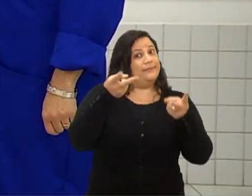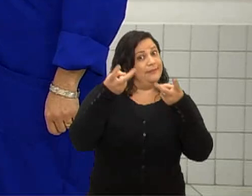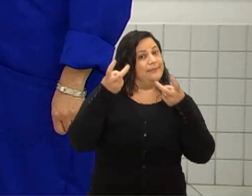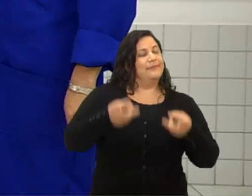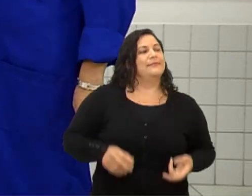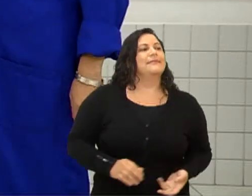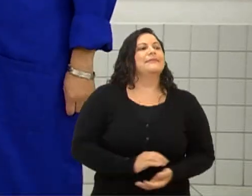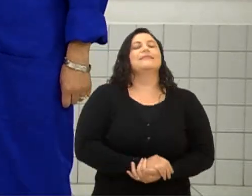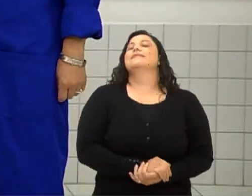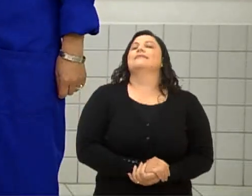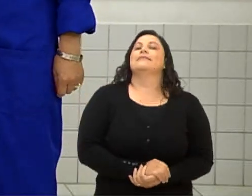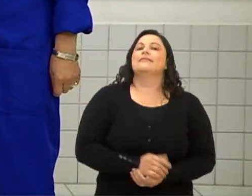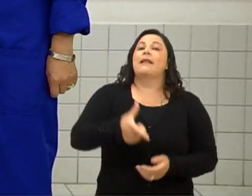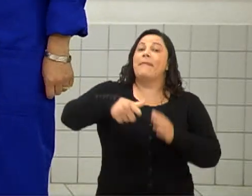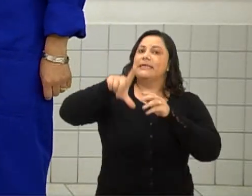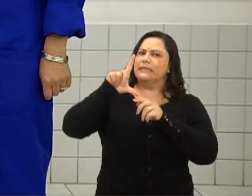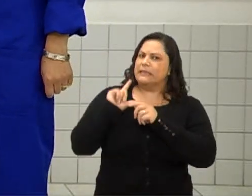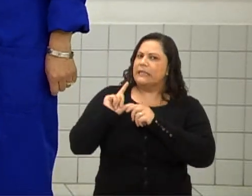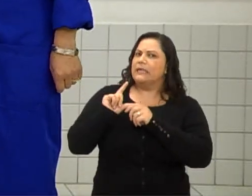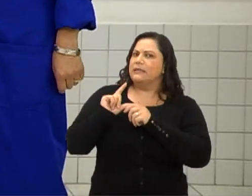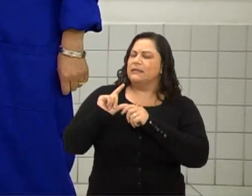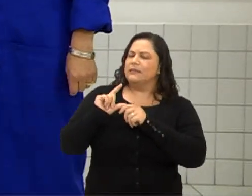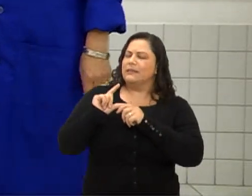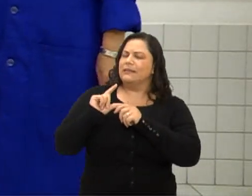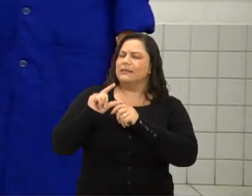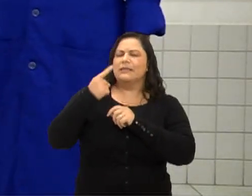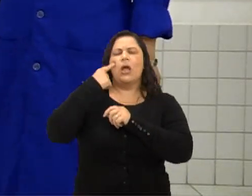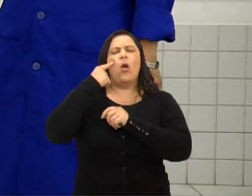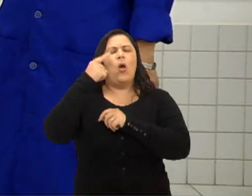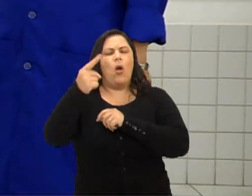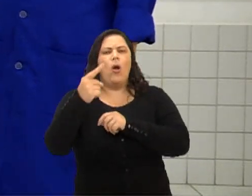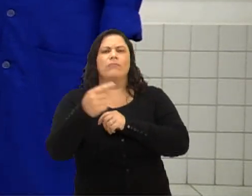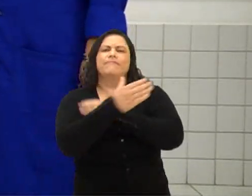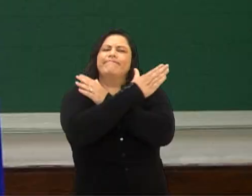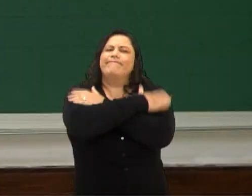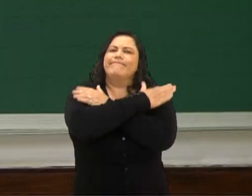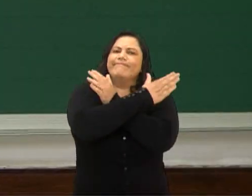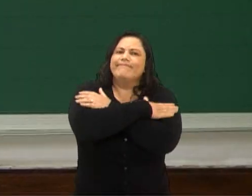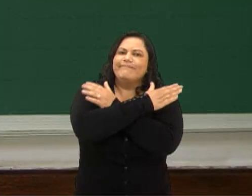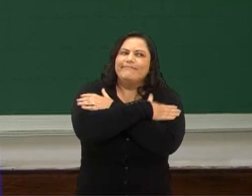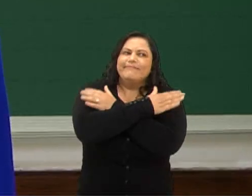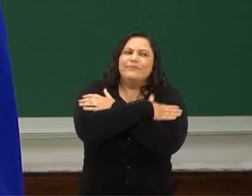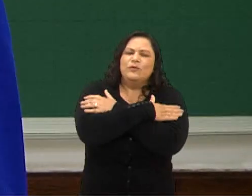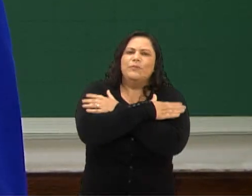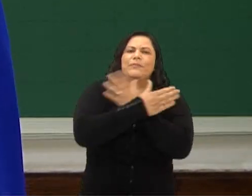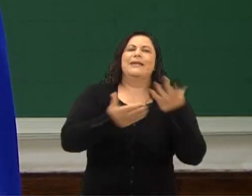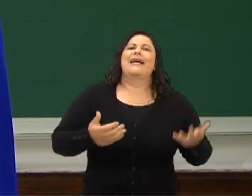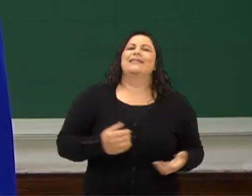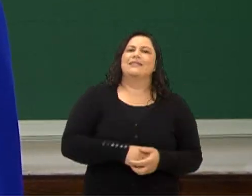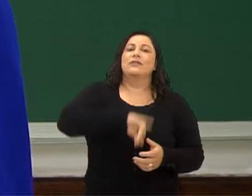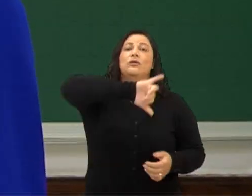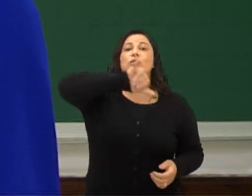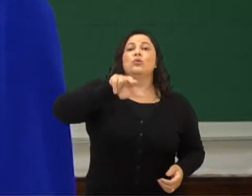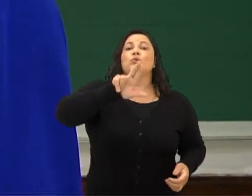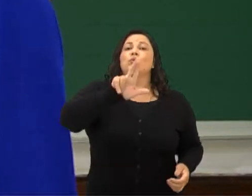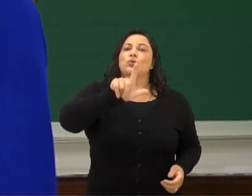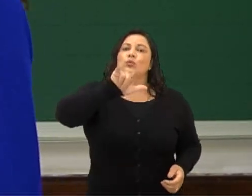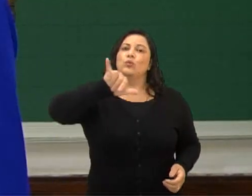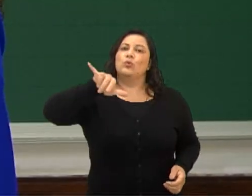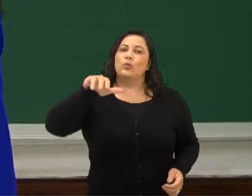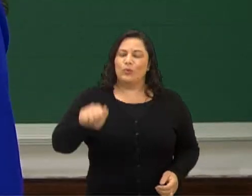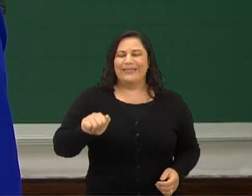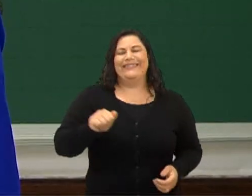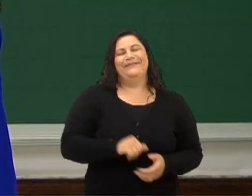Isso mesmo, mas antes da gente ver a próxima, o nosso abraço aqui é Júlia, que estuda no Colégio da